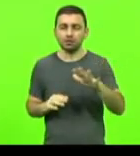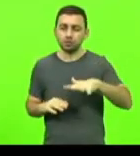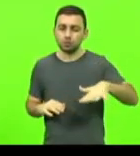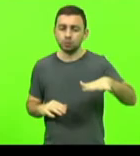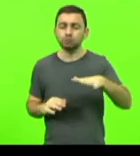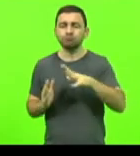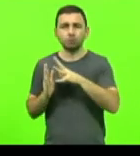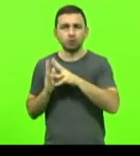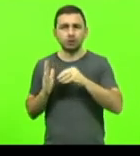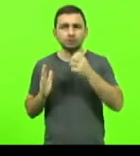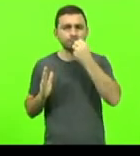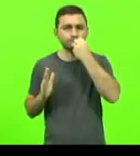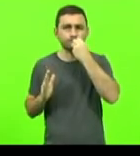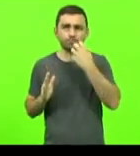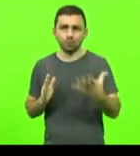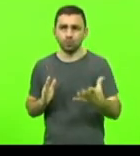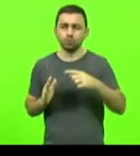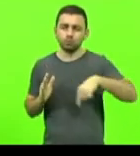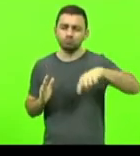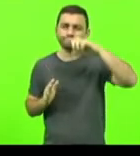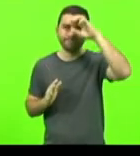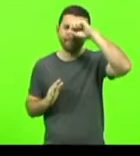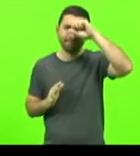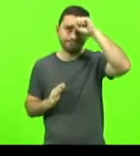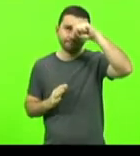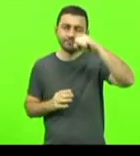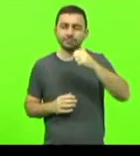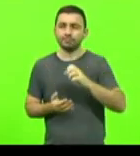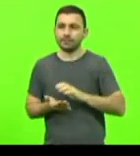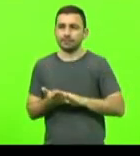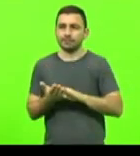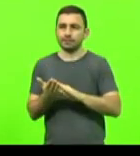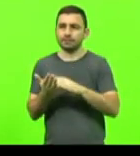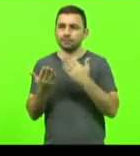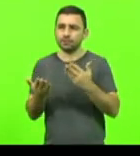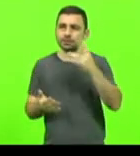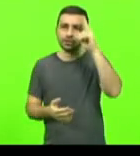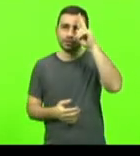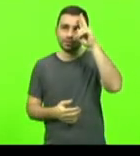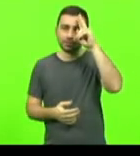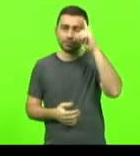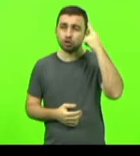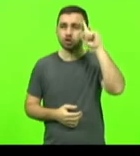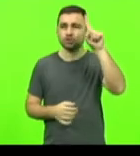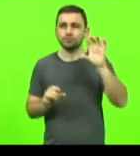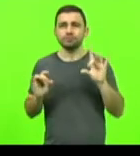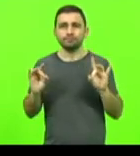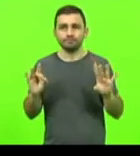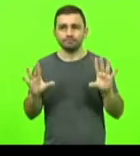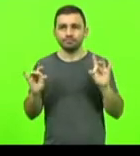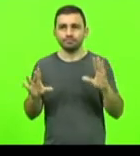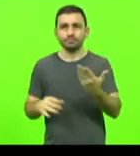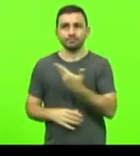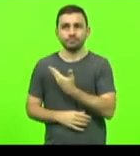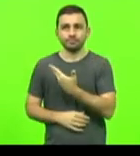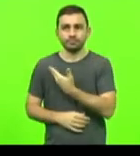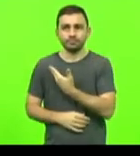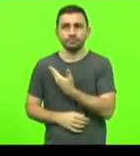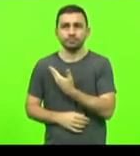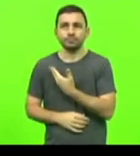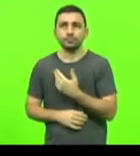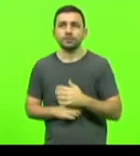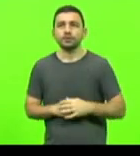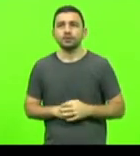nós. Parabéns por lembrar dessa data especial ao nosso amigo de